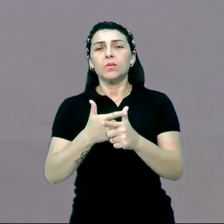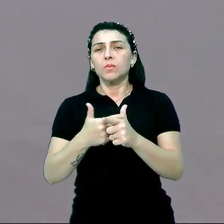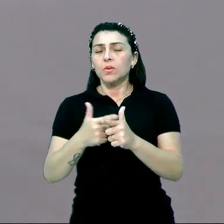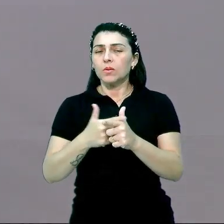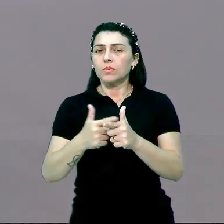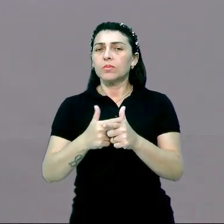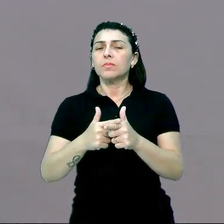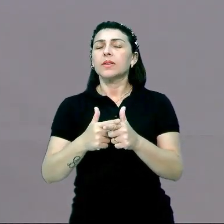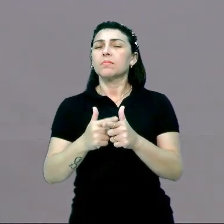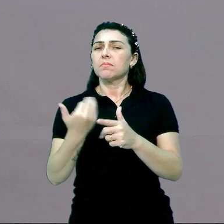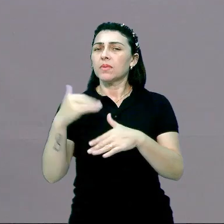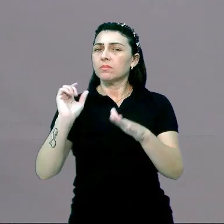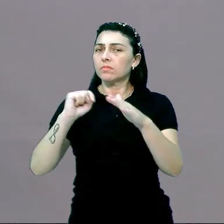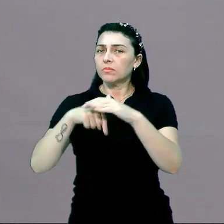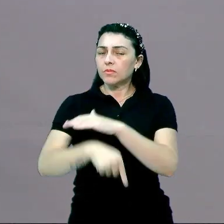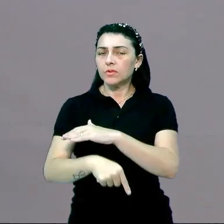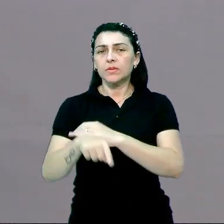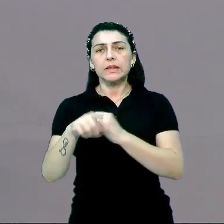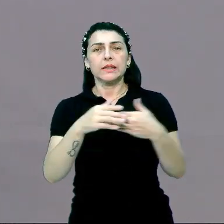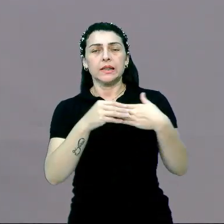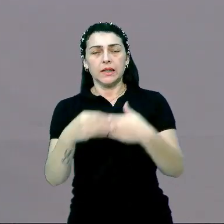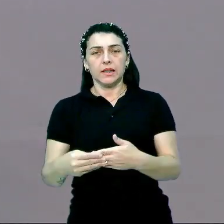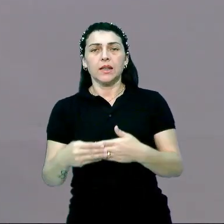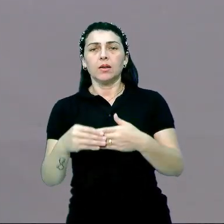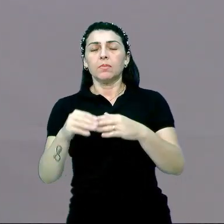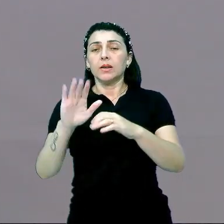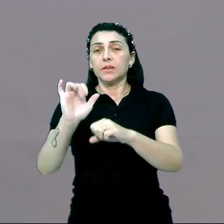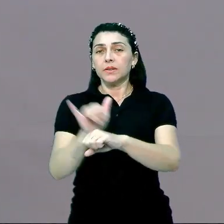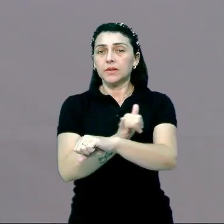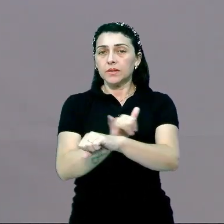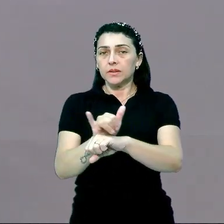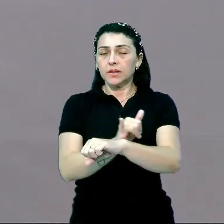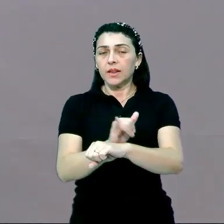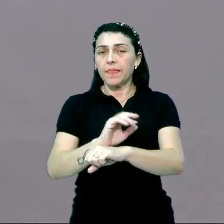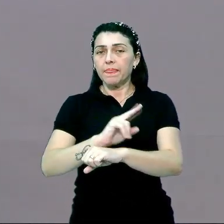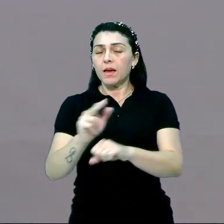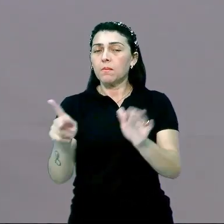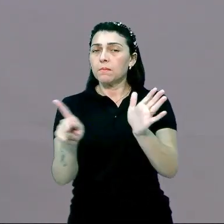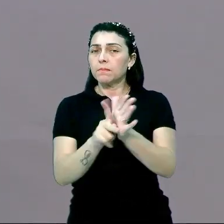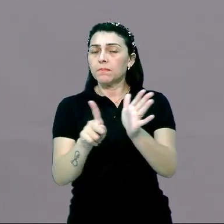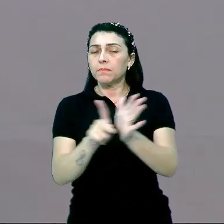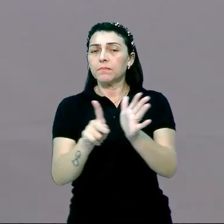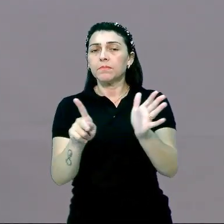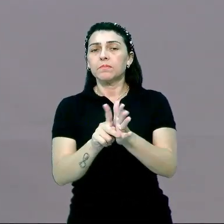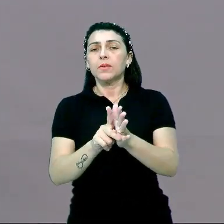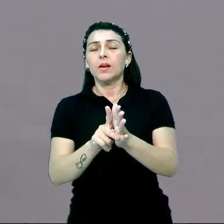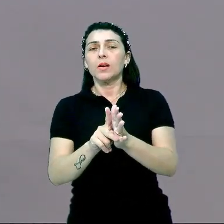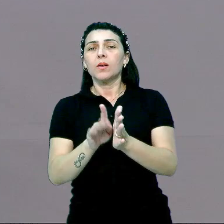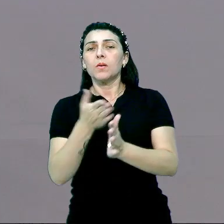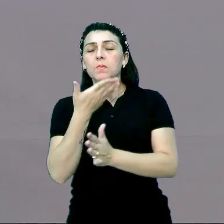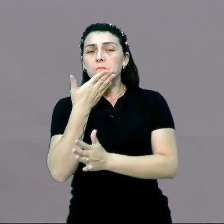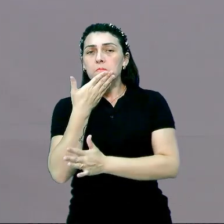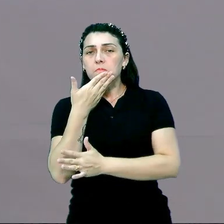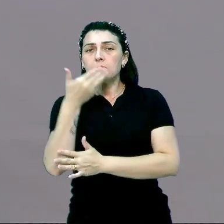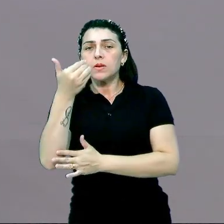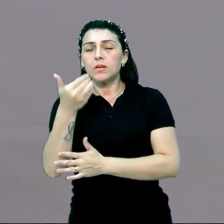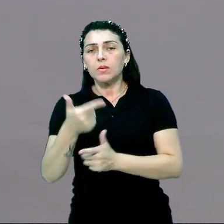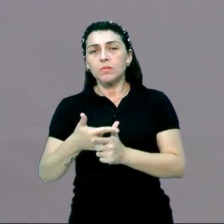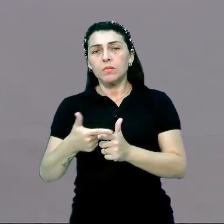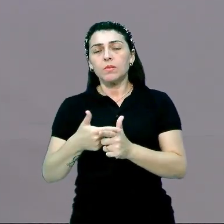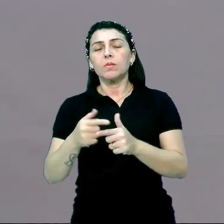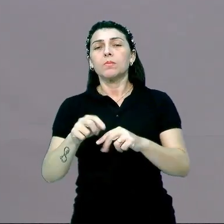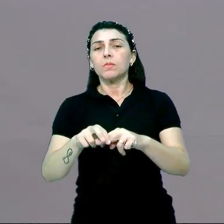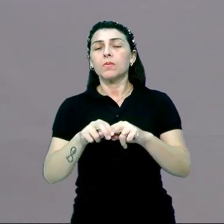muito além. Então, você tem que trazer uma estratégia e não especificamente uma solução. Por isso que é proposta